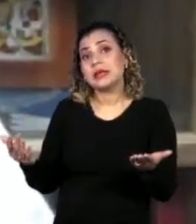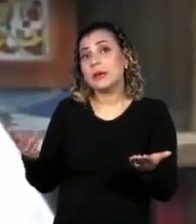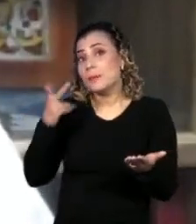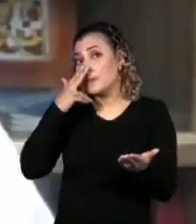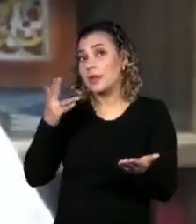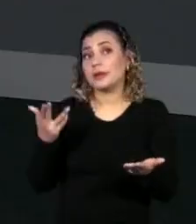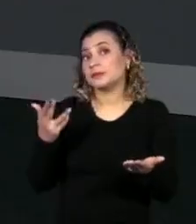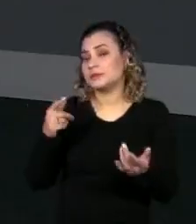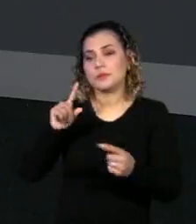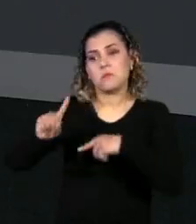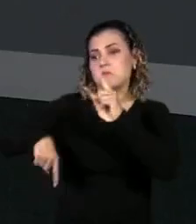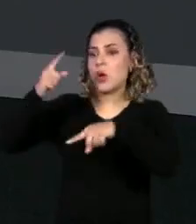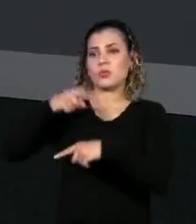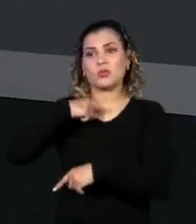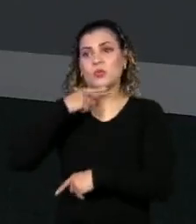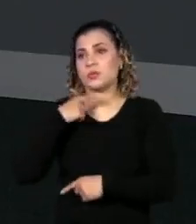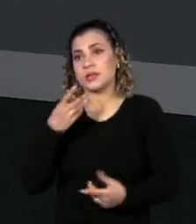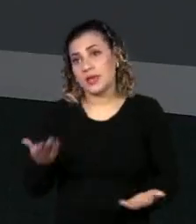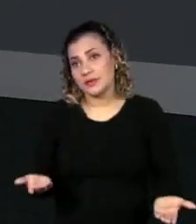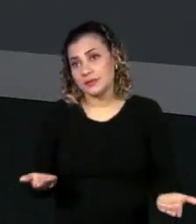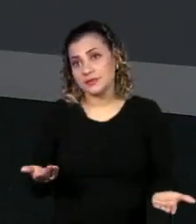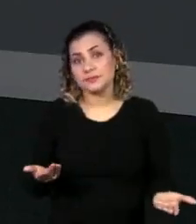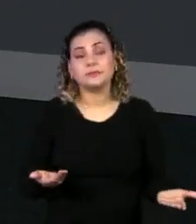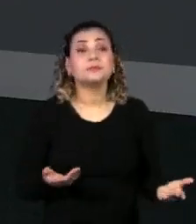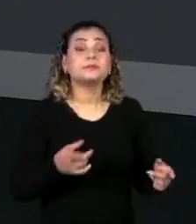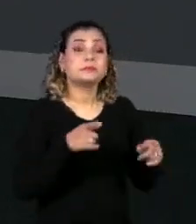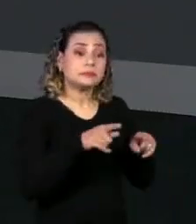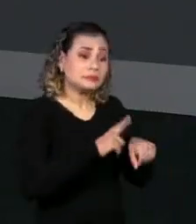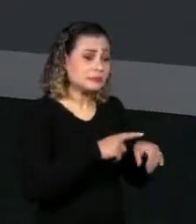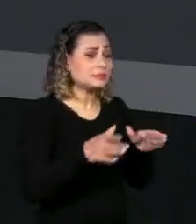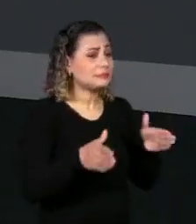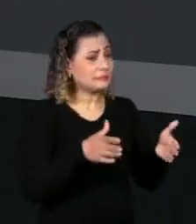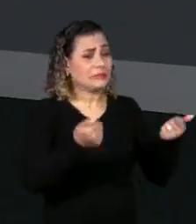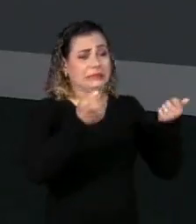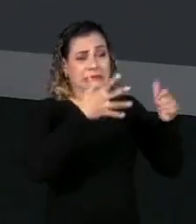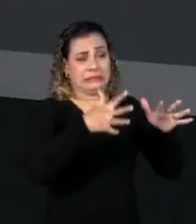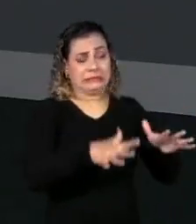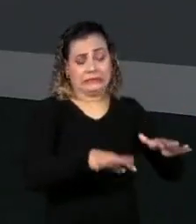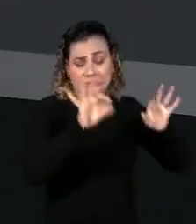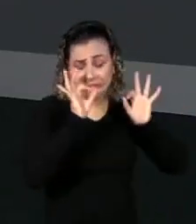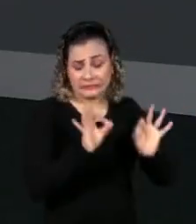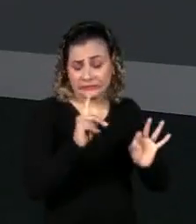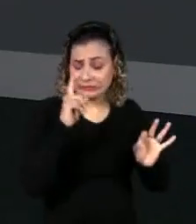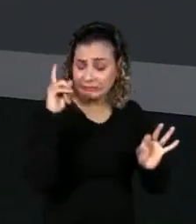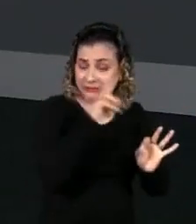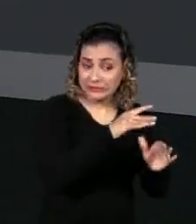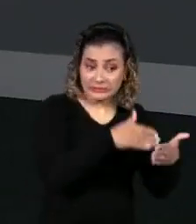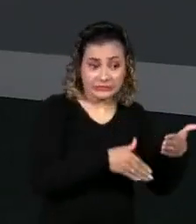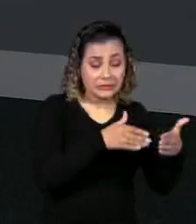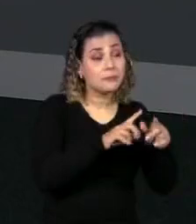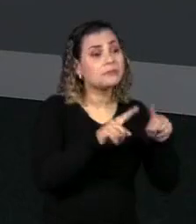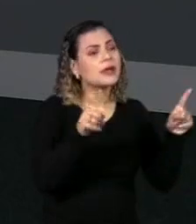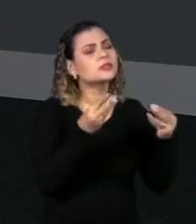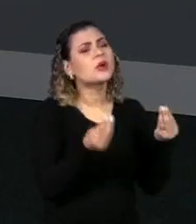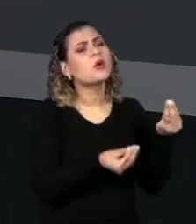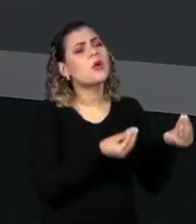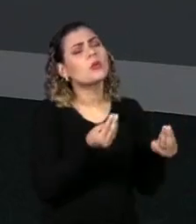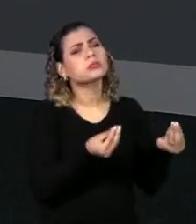menor taxa de sucesso. A gente vive num momento de crise extrema, mas quais seriam as